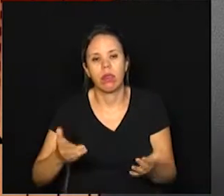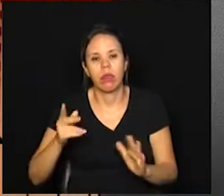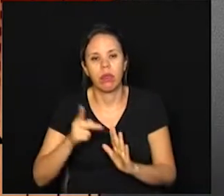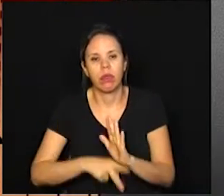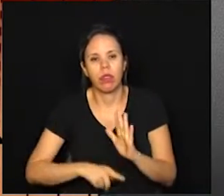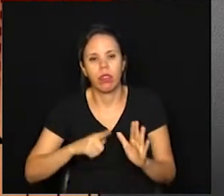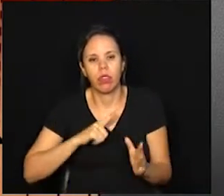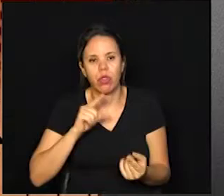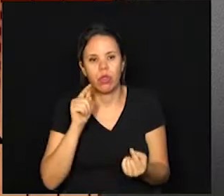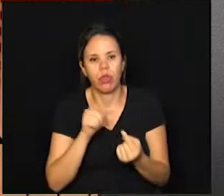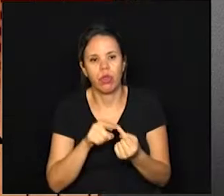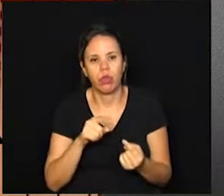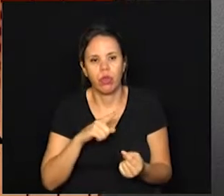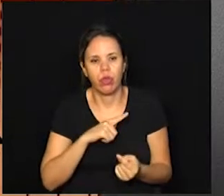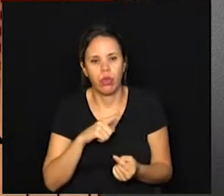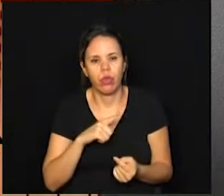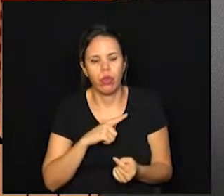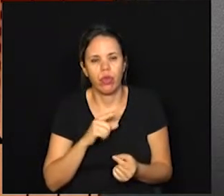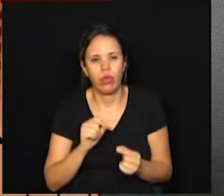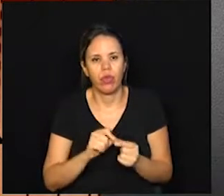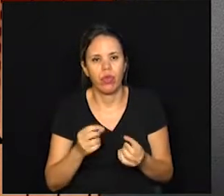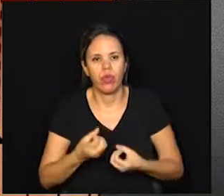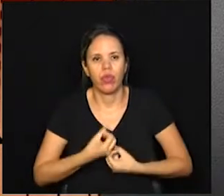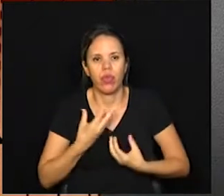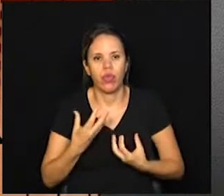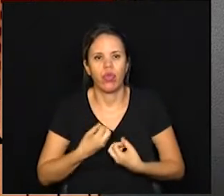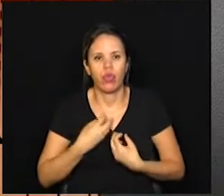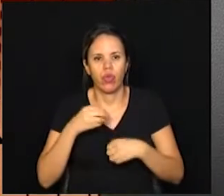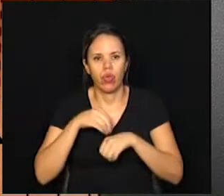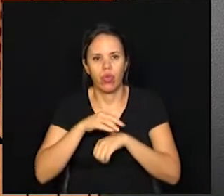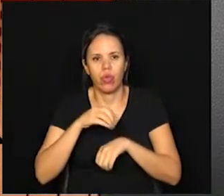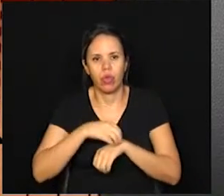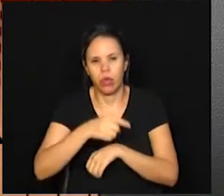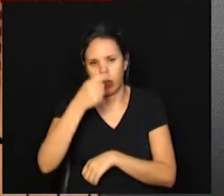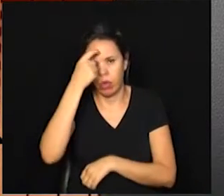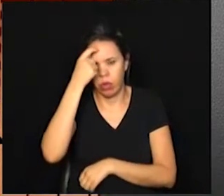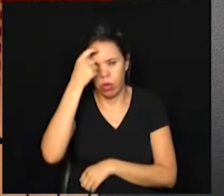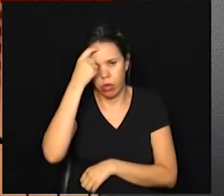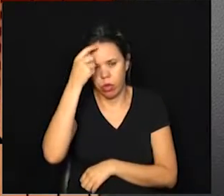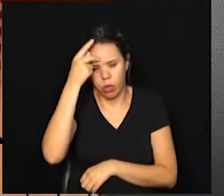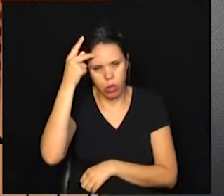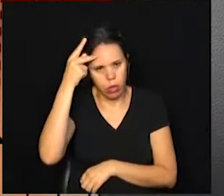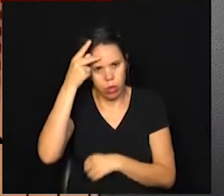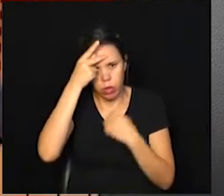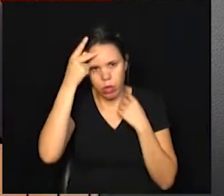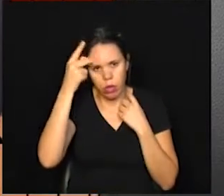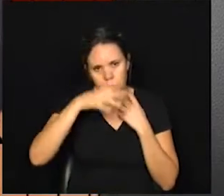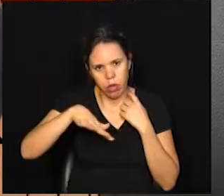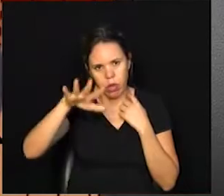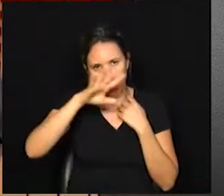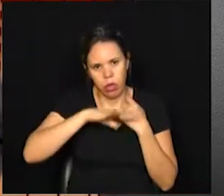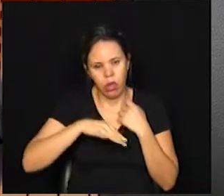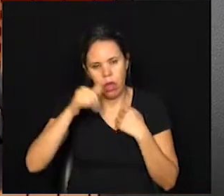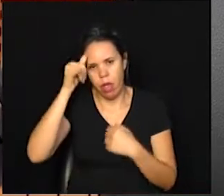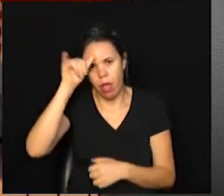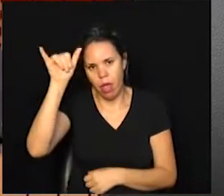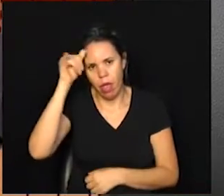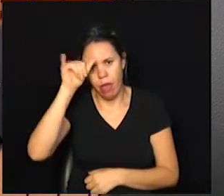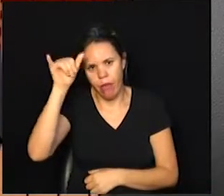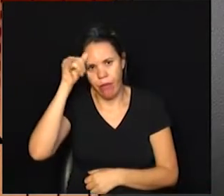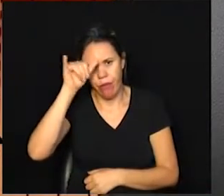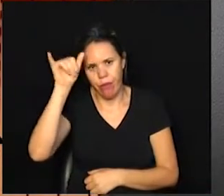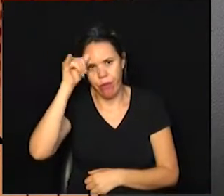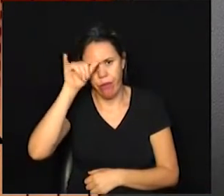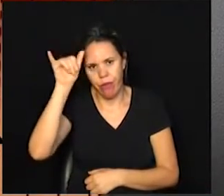por objetivo informar e conscientizar a população a combater. Quer